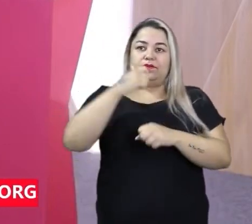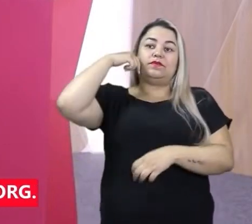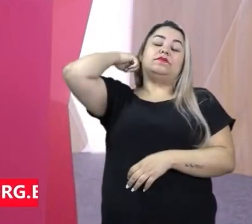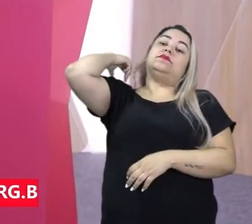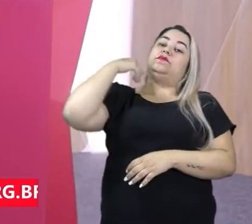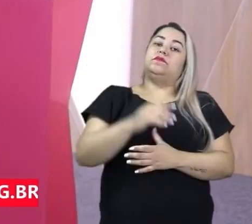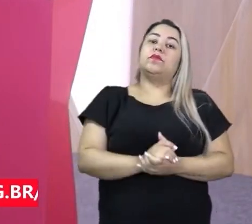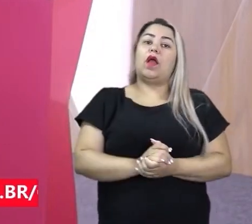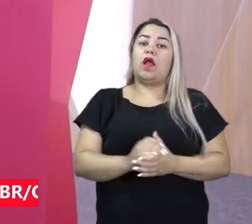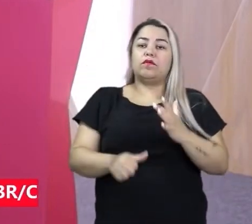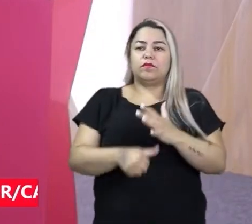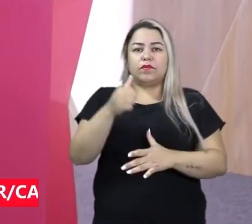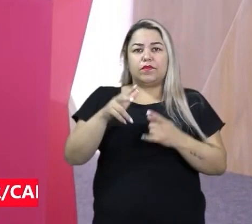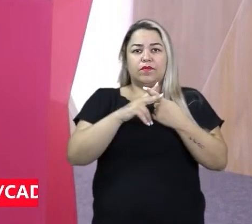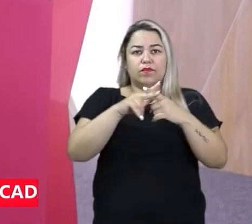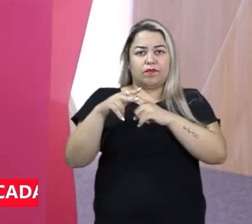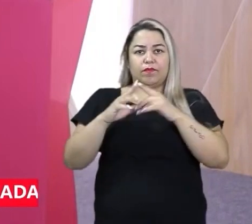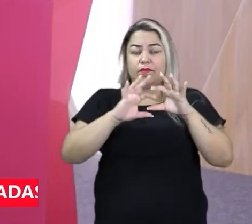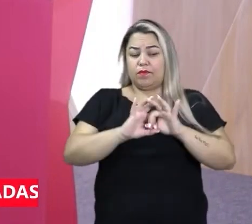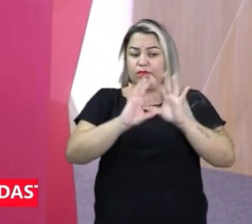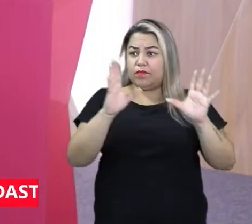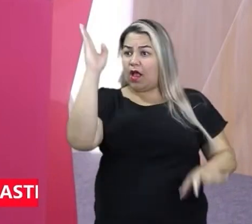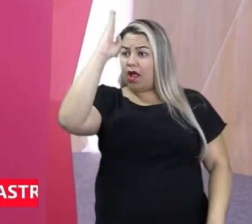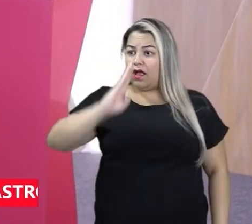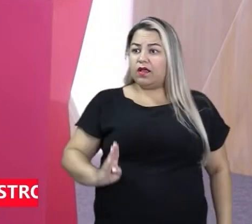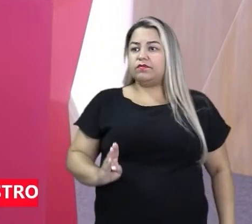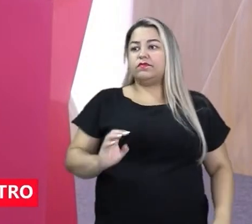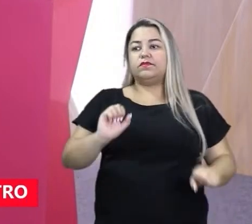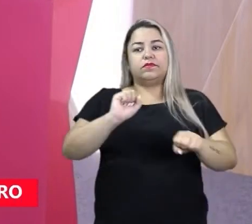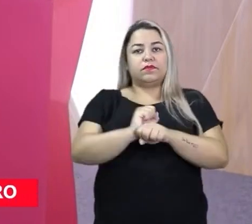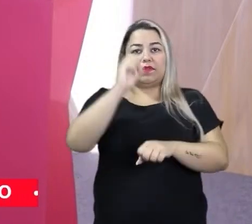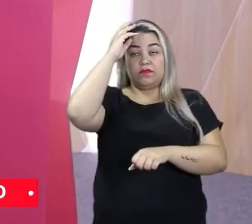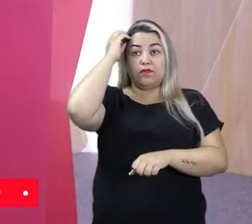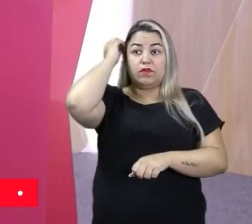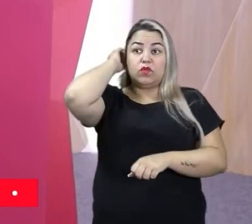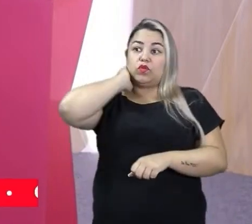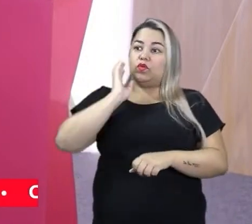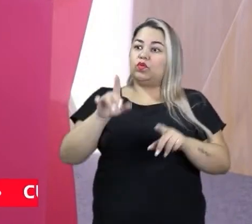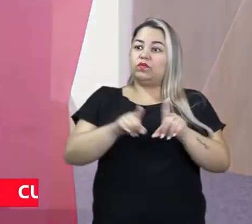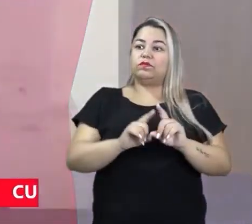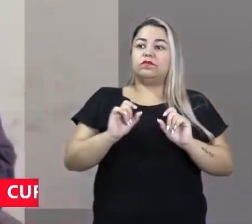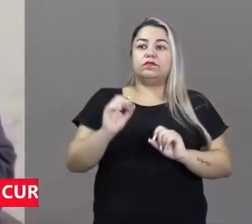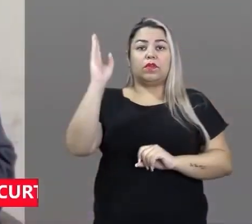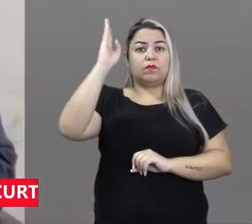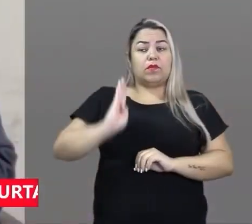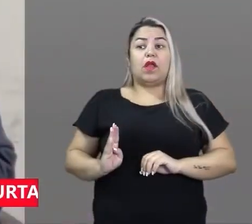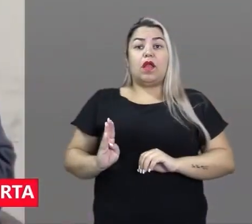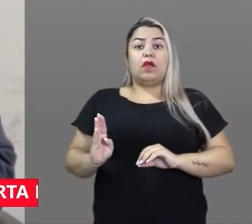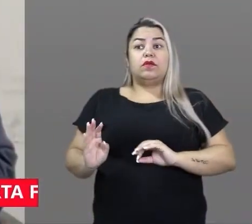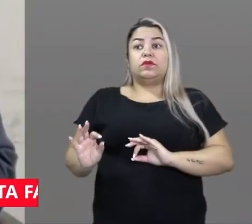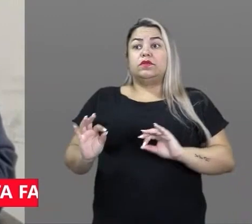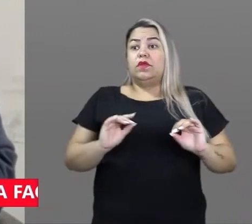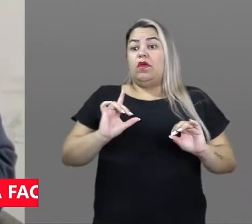Primeiro, a reforma permite o Brasil a romper a lógica de ser uma república primária exportadora